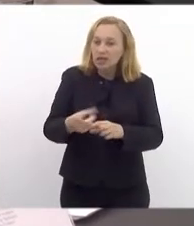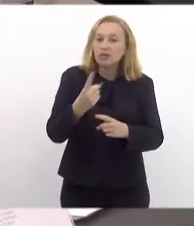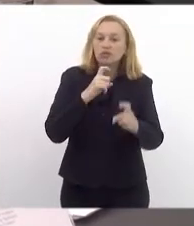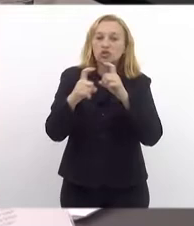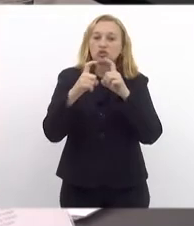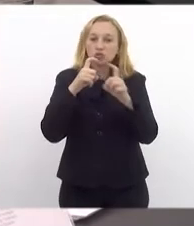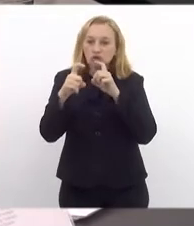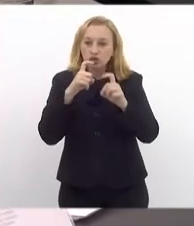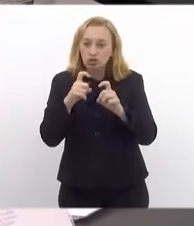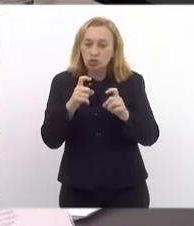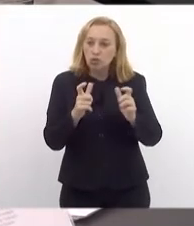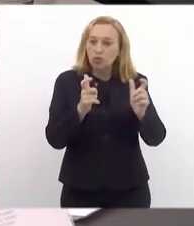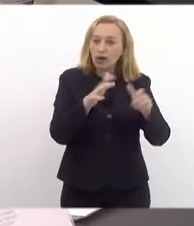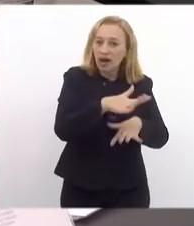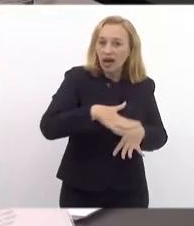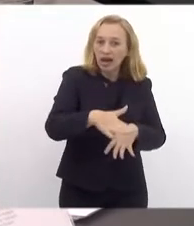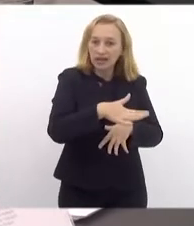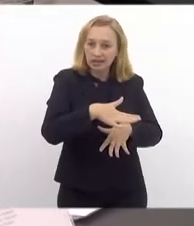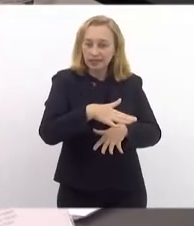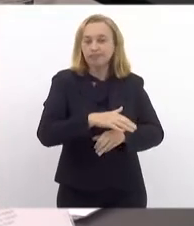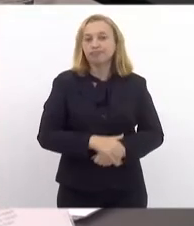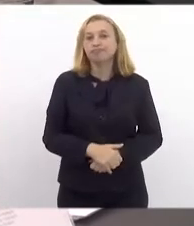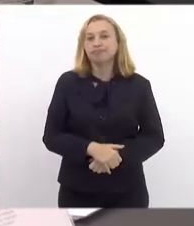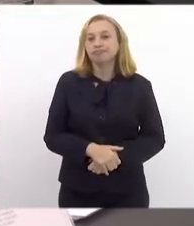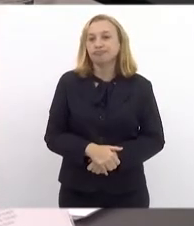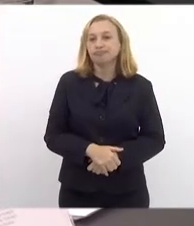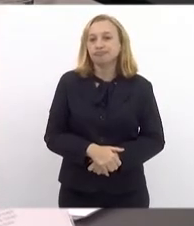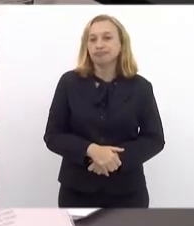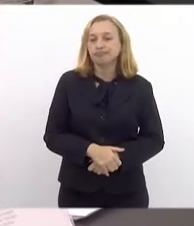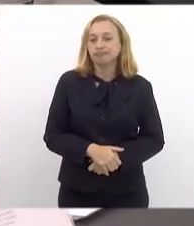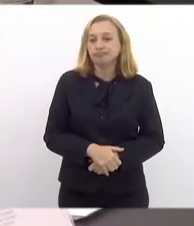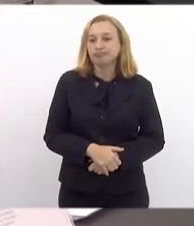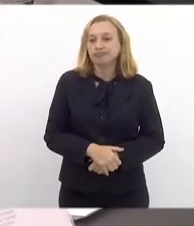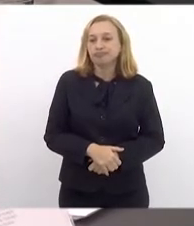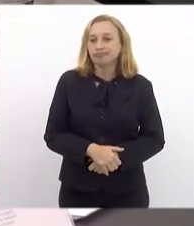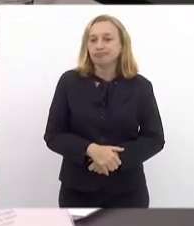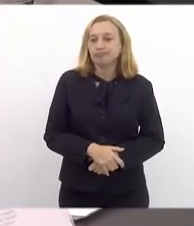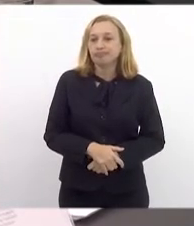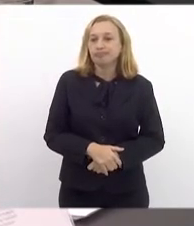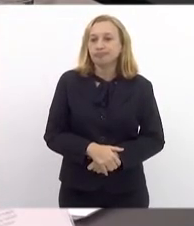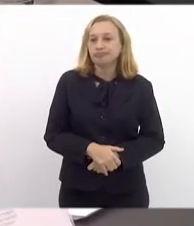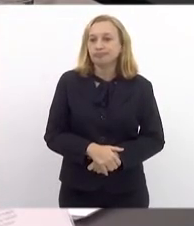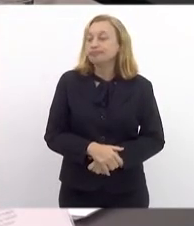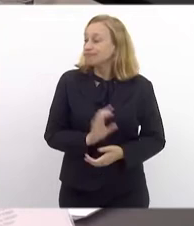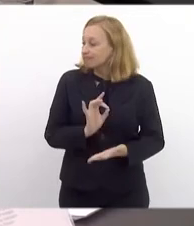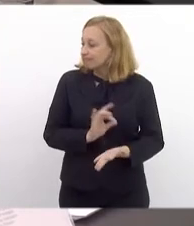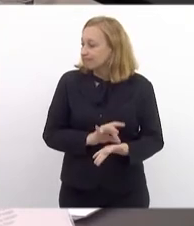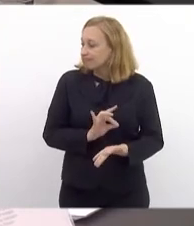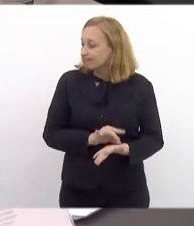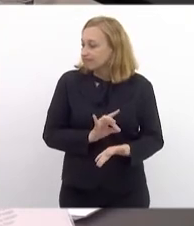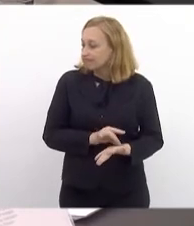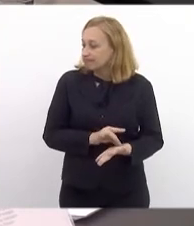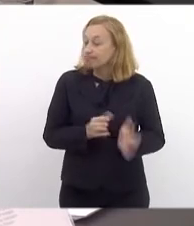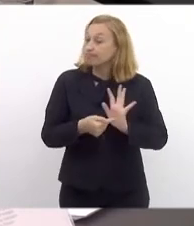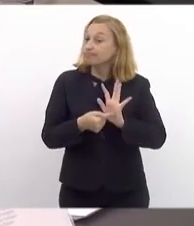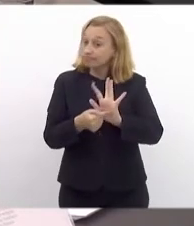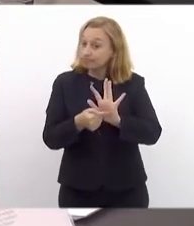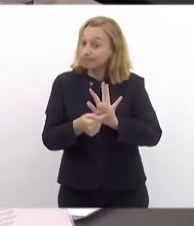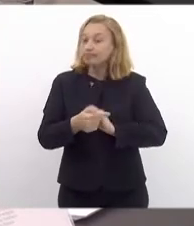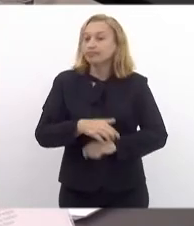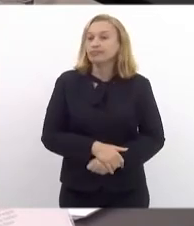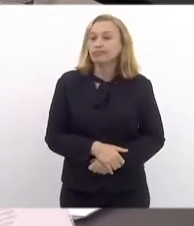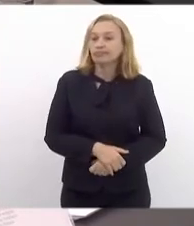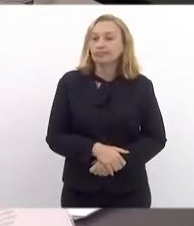discutidas com o setor né e e é uma coisa assim que realmente mostra